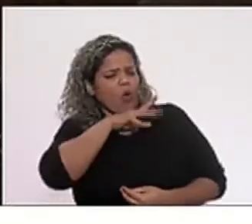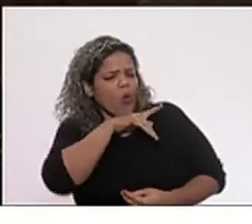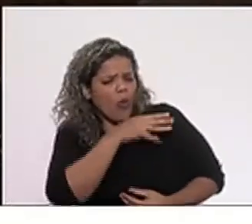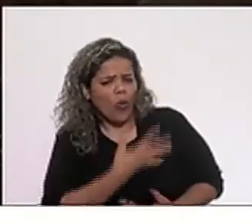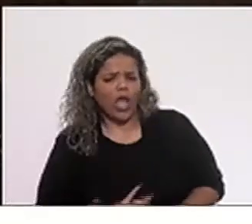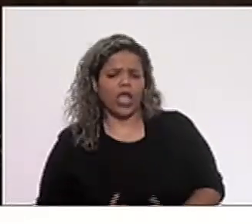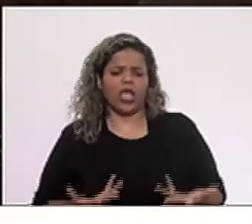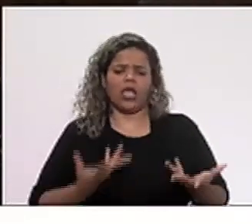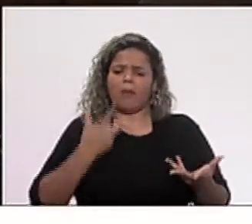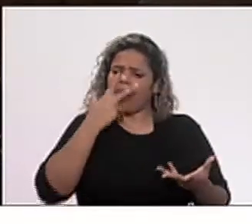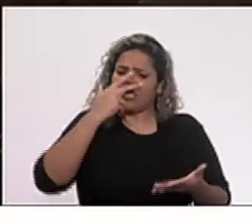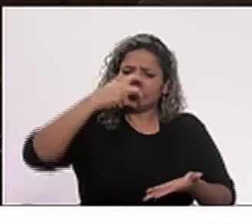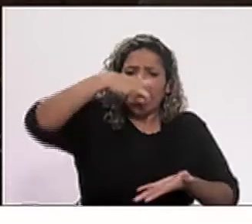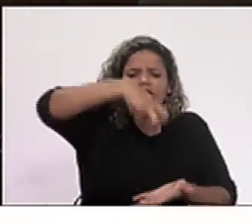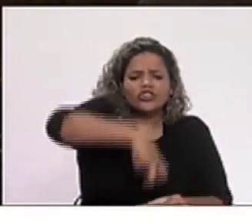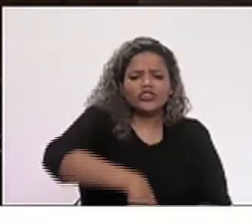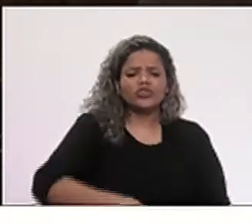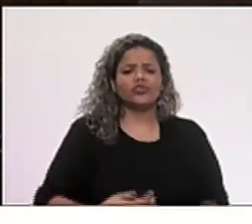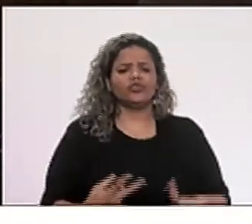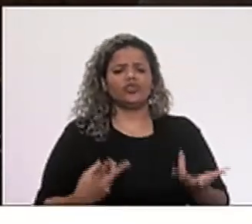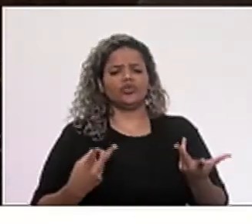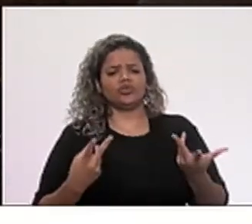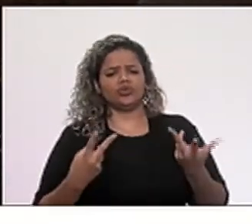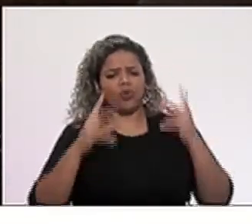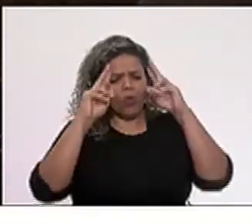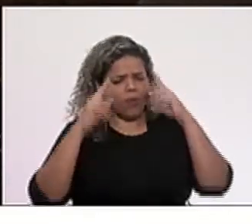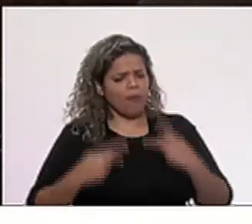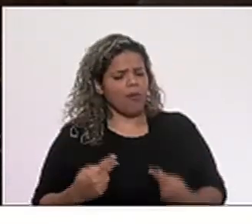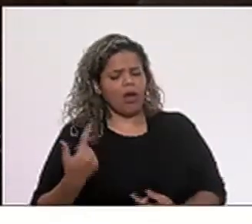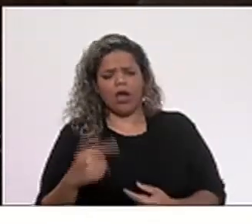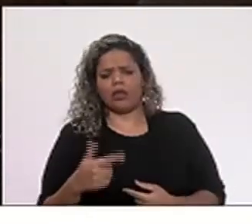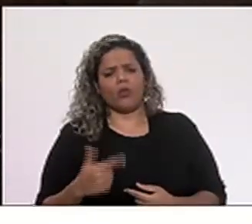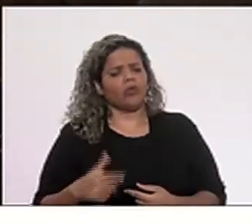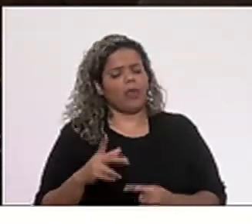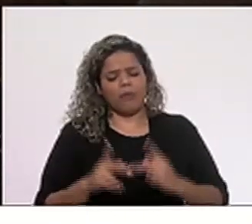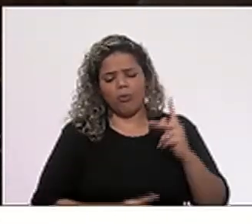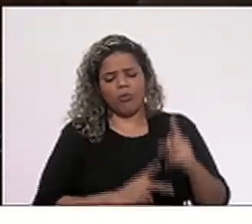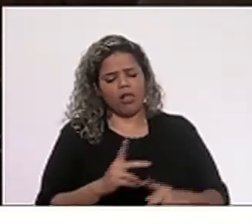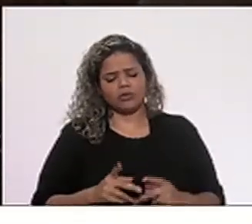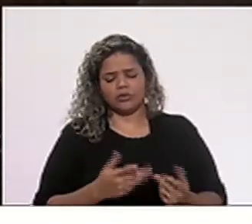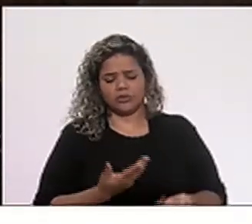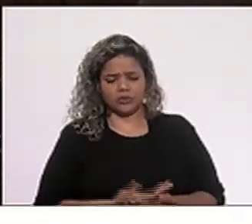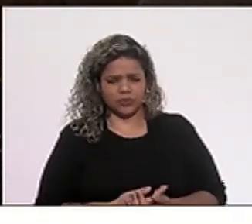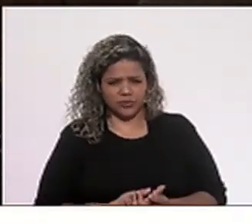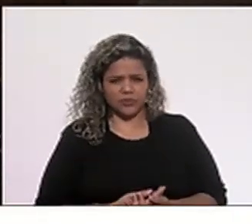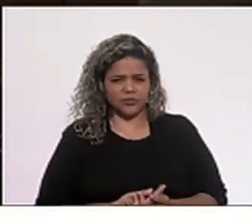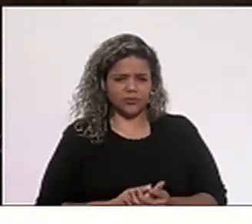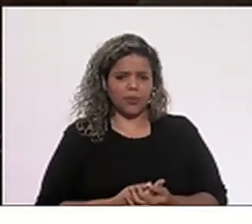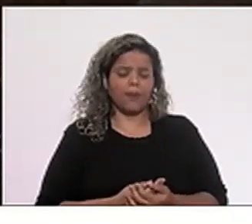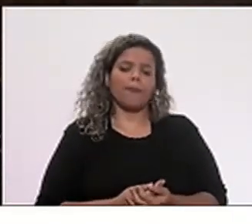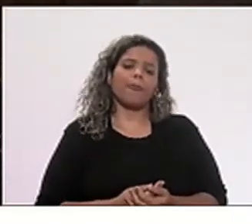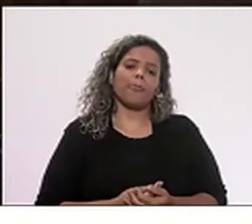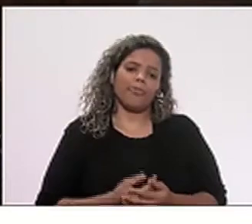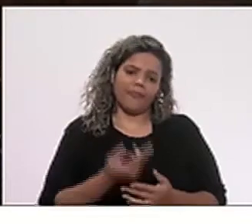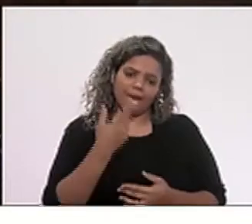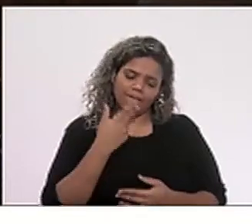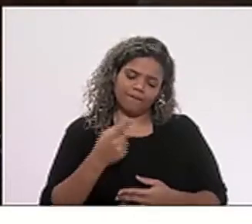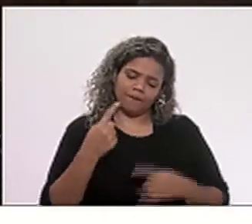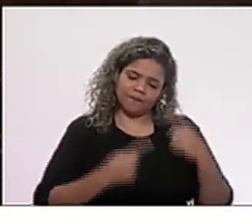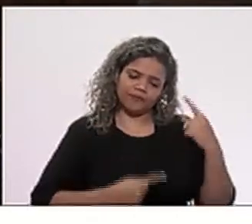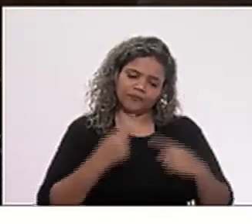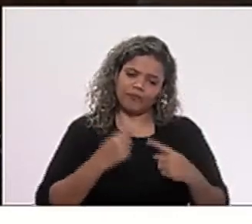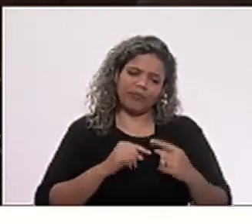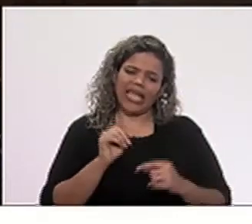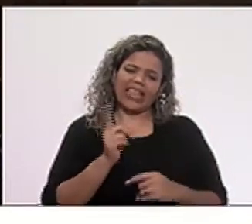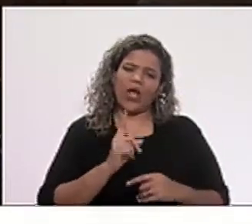castiga de forma brutal e desumana estas populações. Quer dizer, nós devíamos estar discutindo isso daqui,